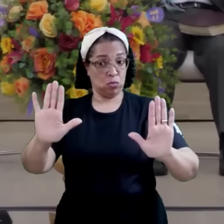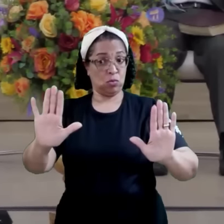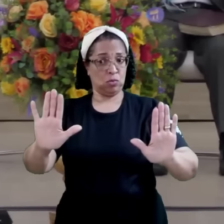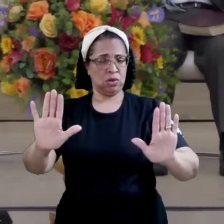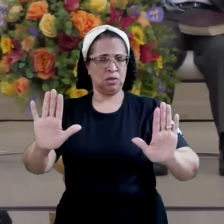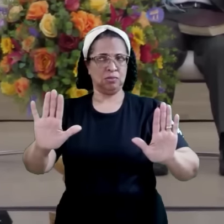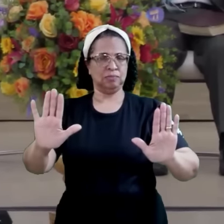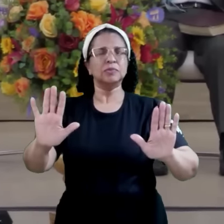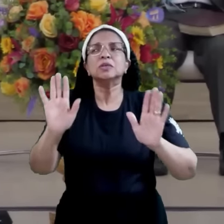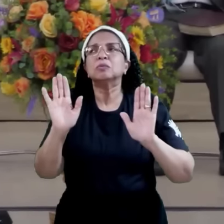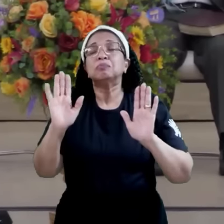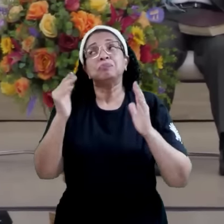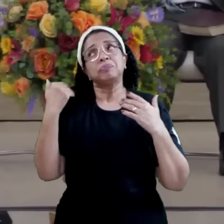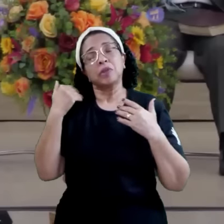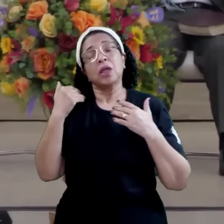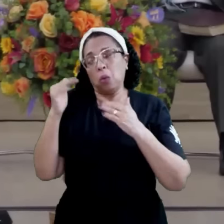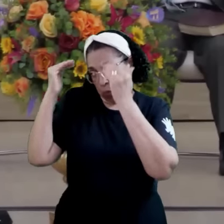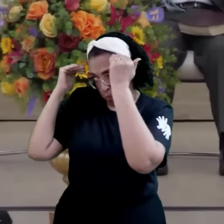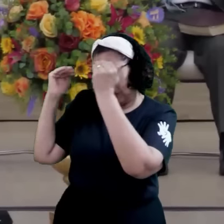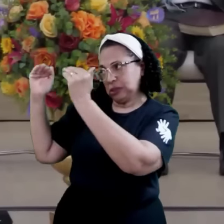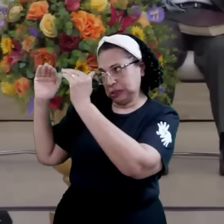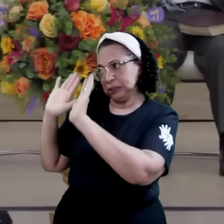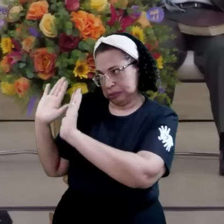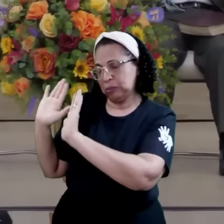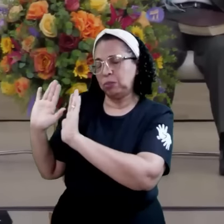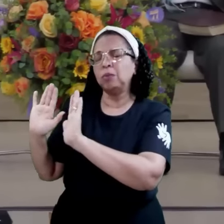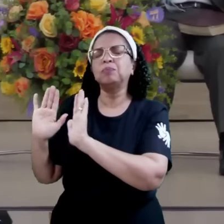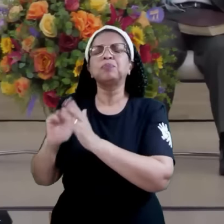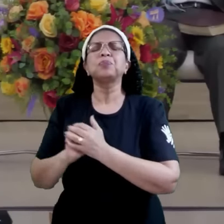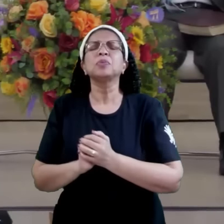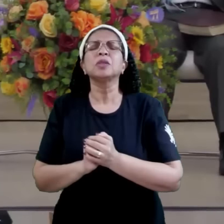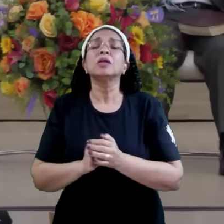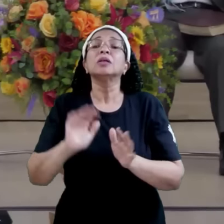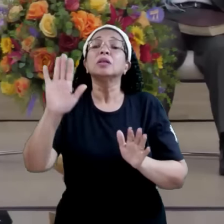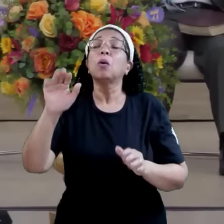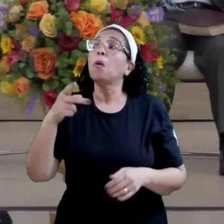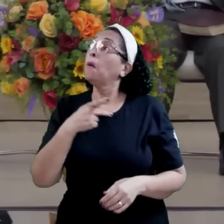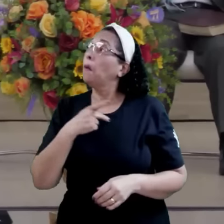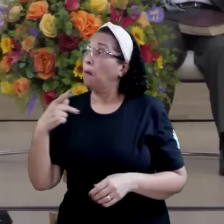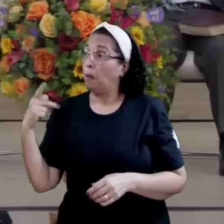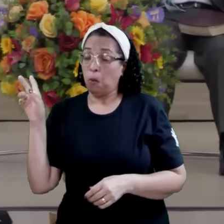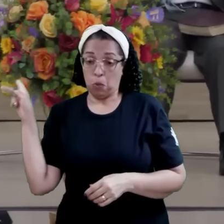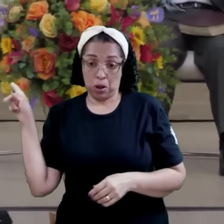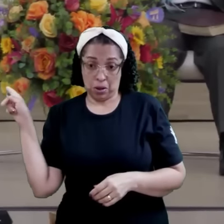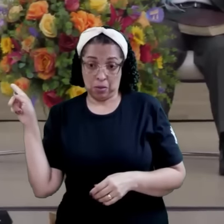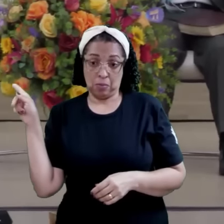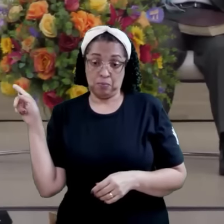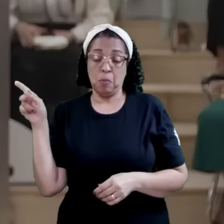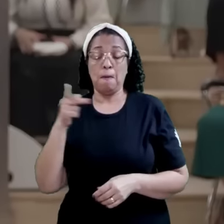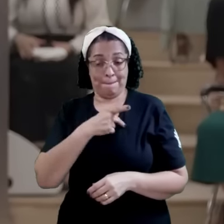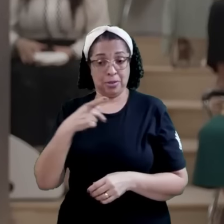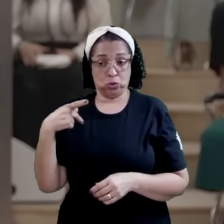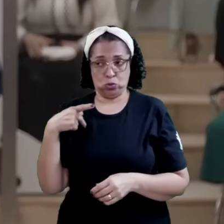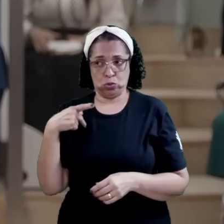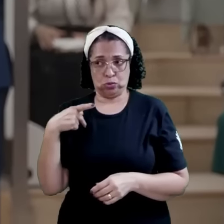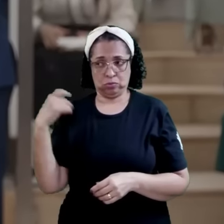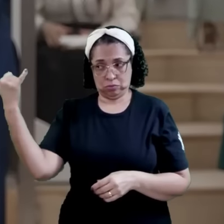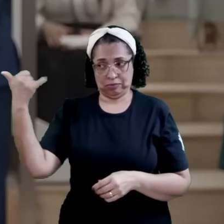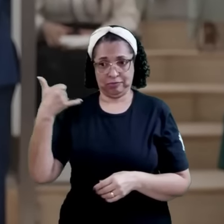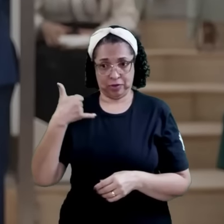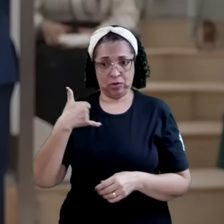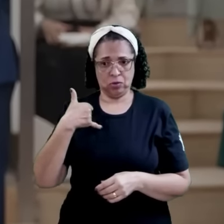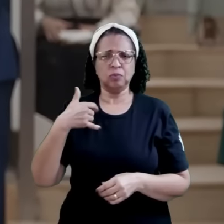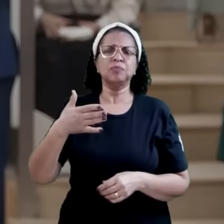cura aí veio bastante gente aí os obreiros começou a dividir falou aqui fica quem quer aceitar e reconciliar que precisa quem precisa de